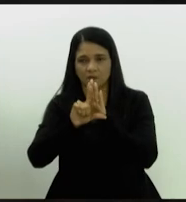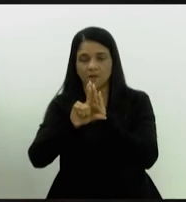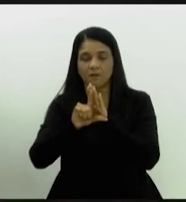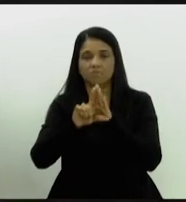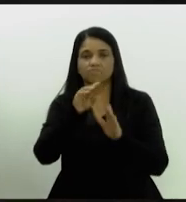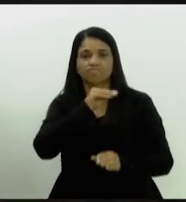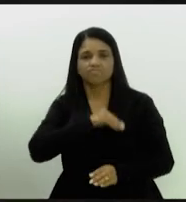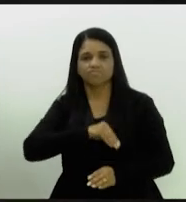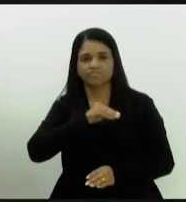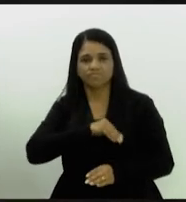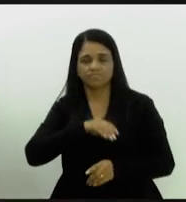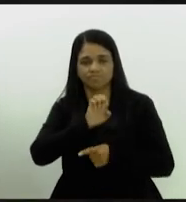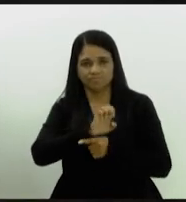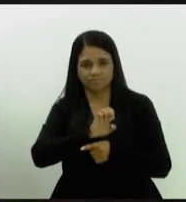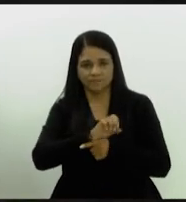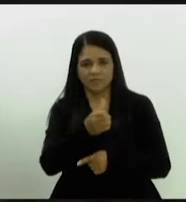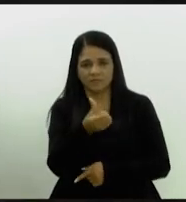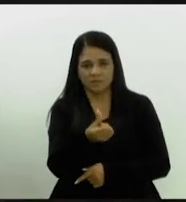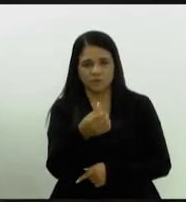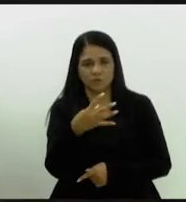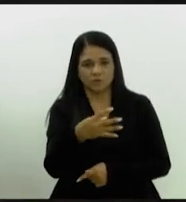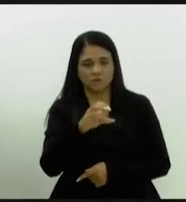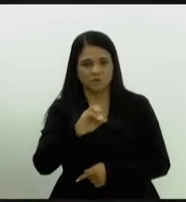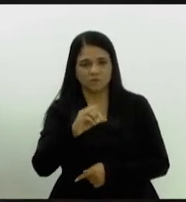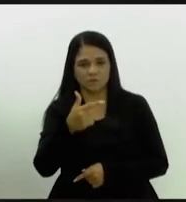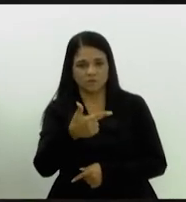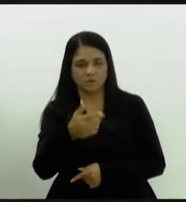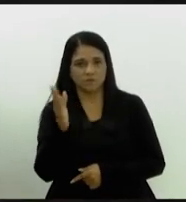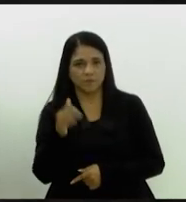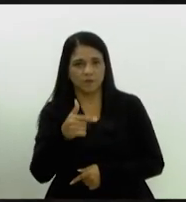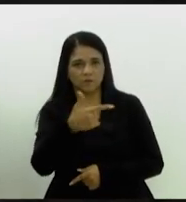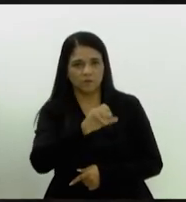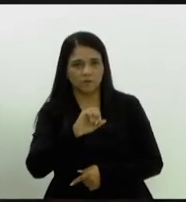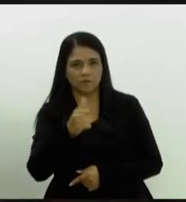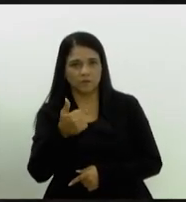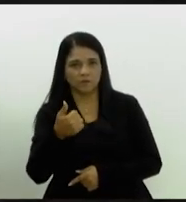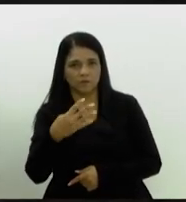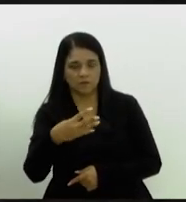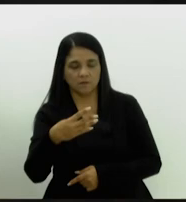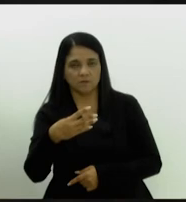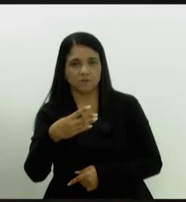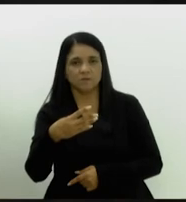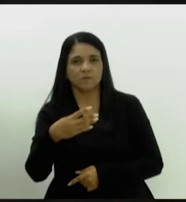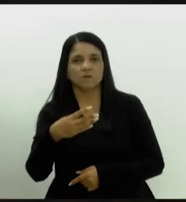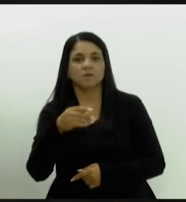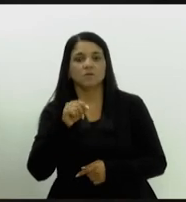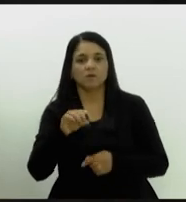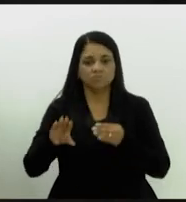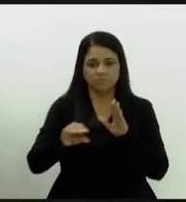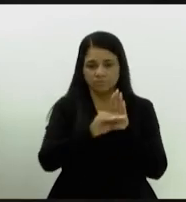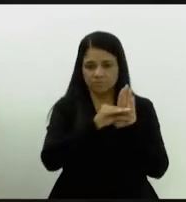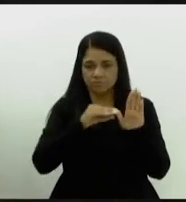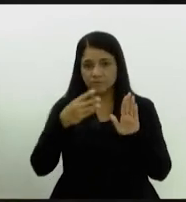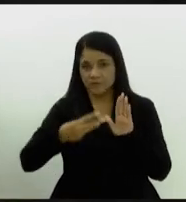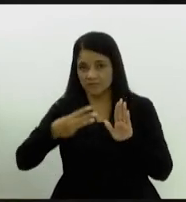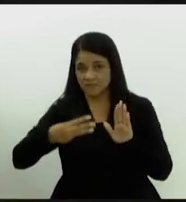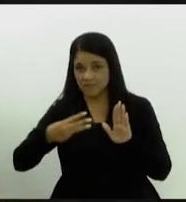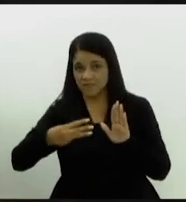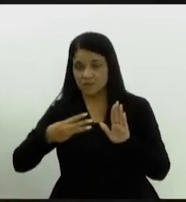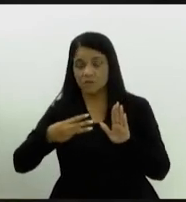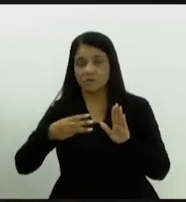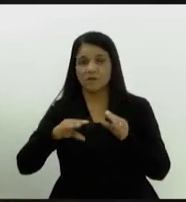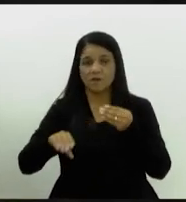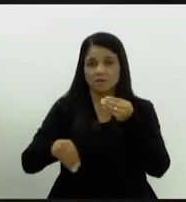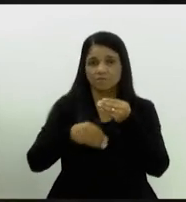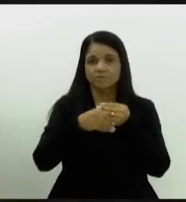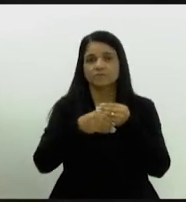estadual número 6.402, de 13, para que na faixa terceira seja incluída a denominação Agente